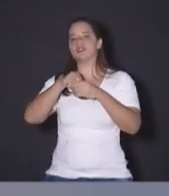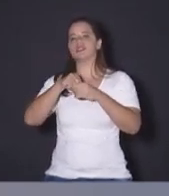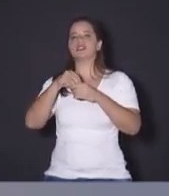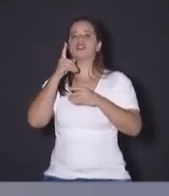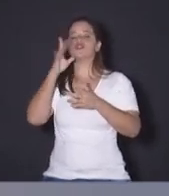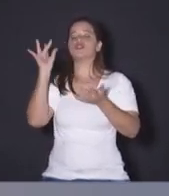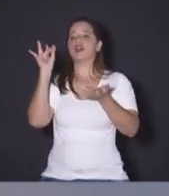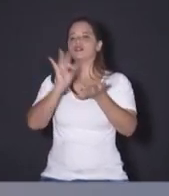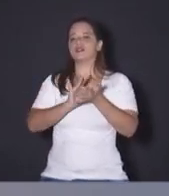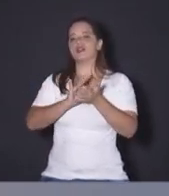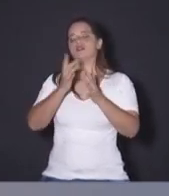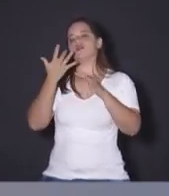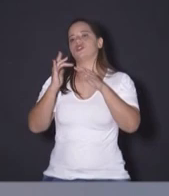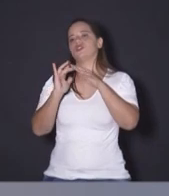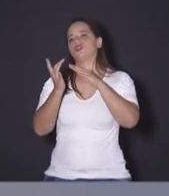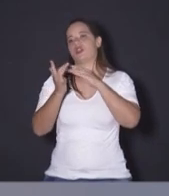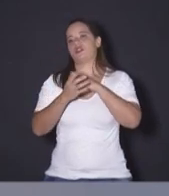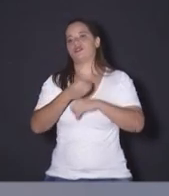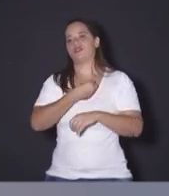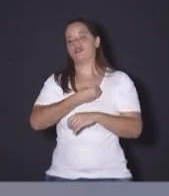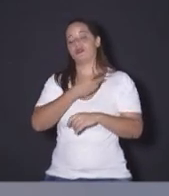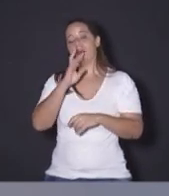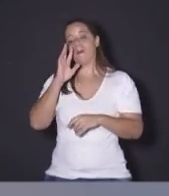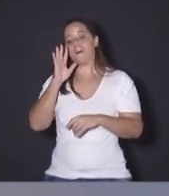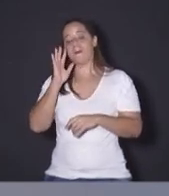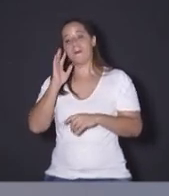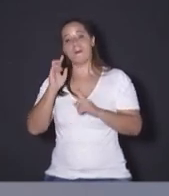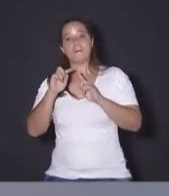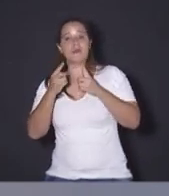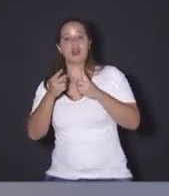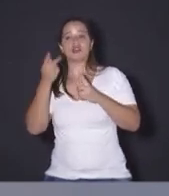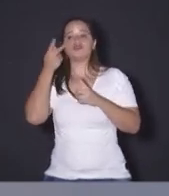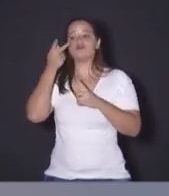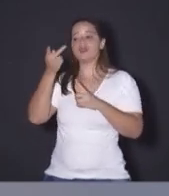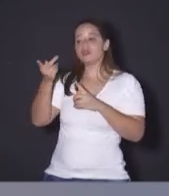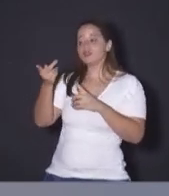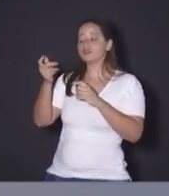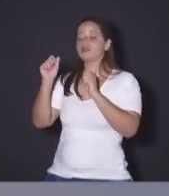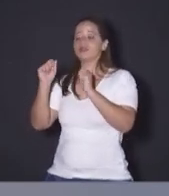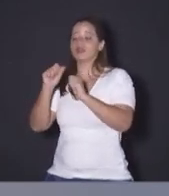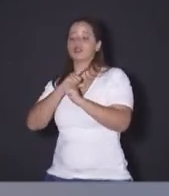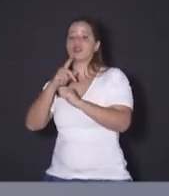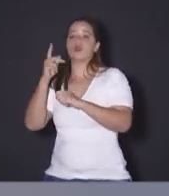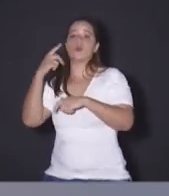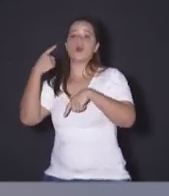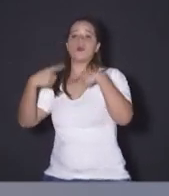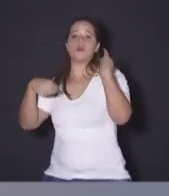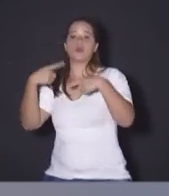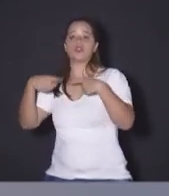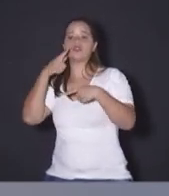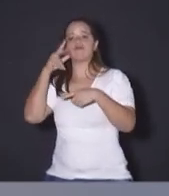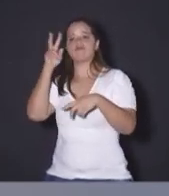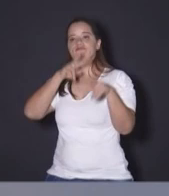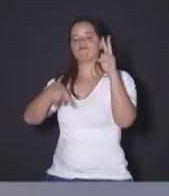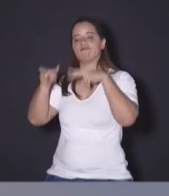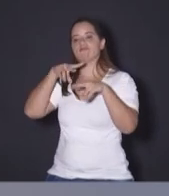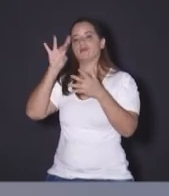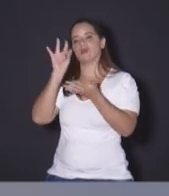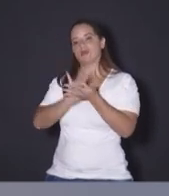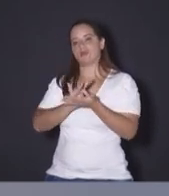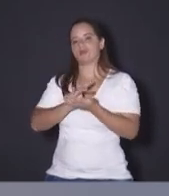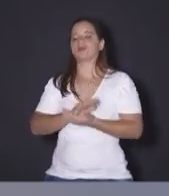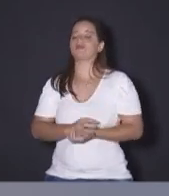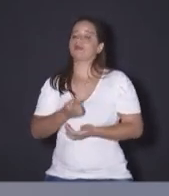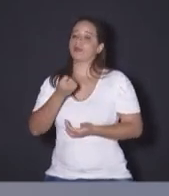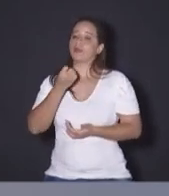exatamente a rede que você tá mas de uma rede vizinha que tenha política de a avaliação de fatos bom